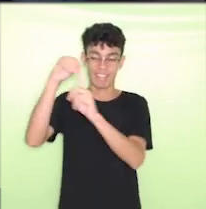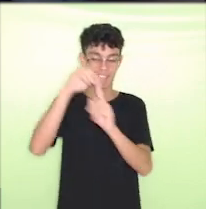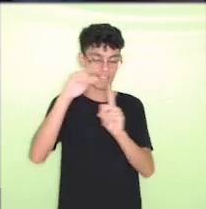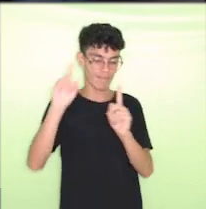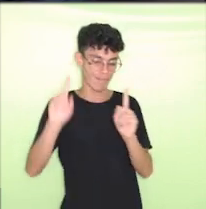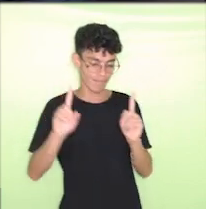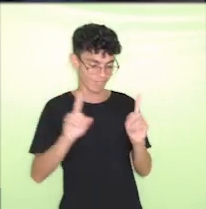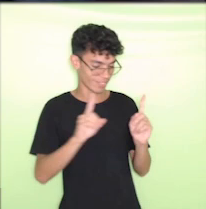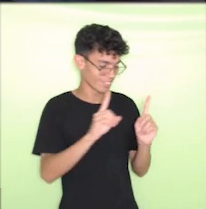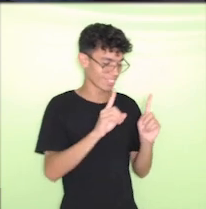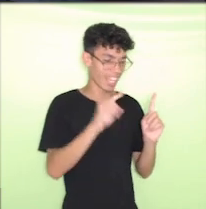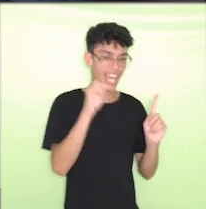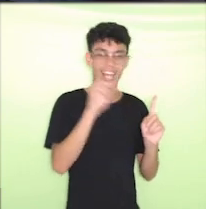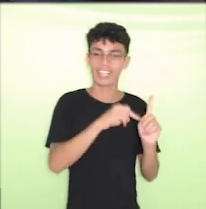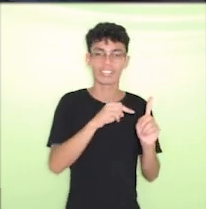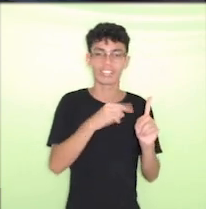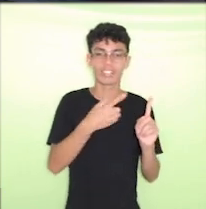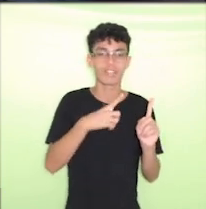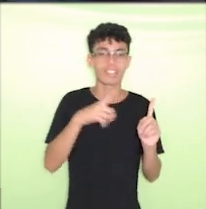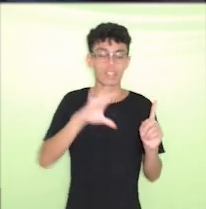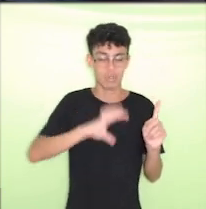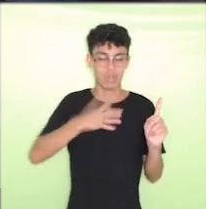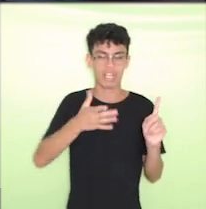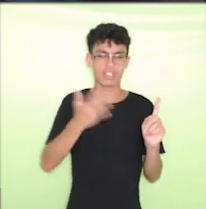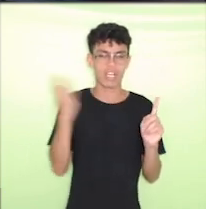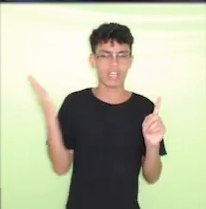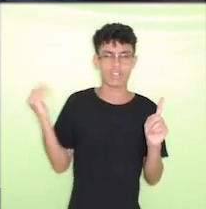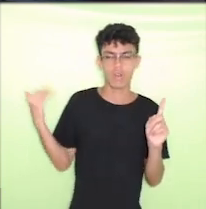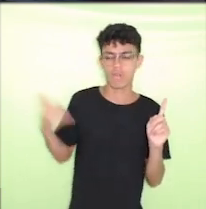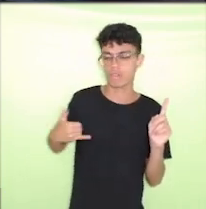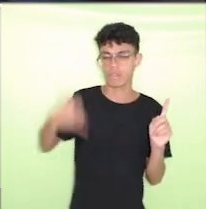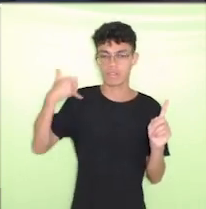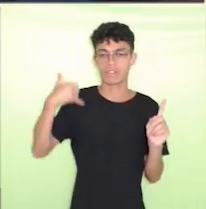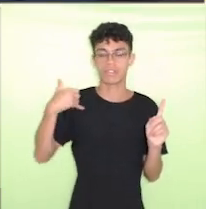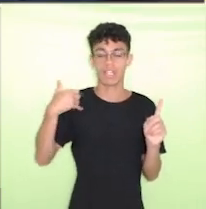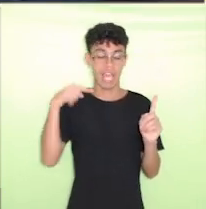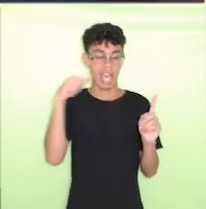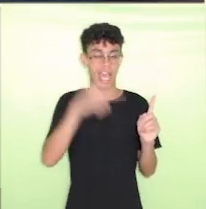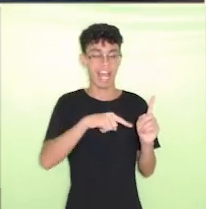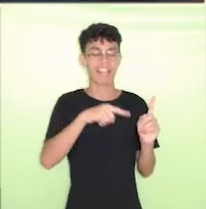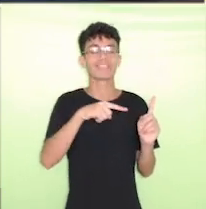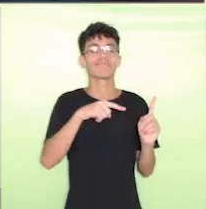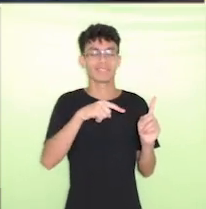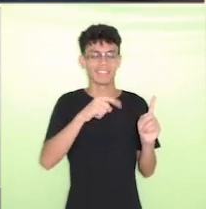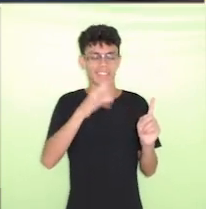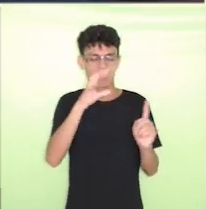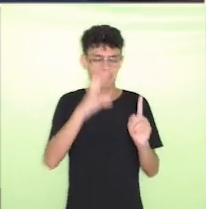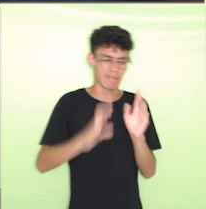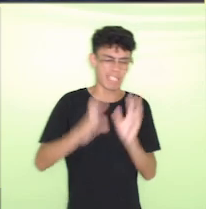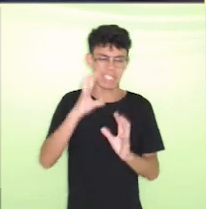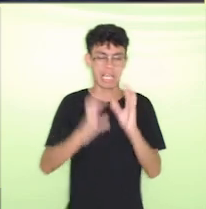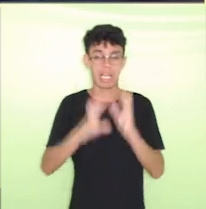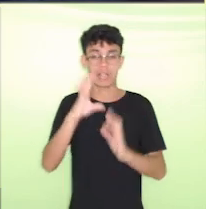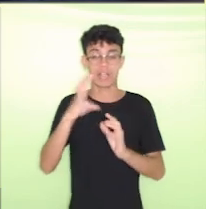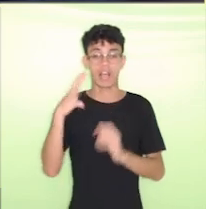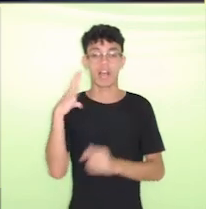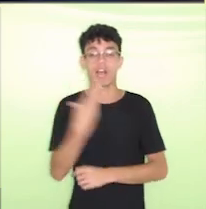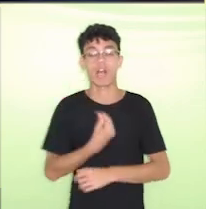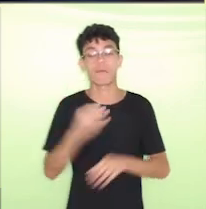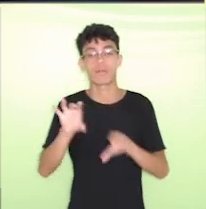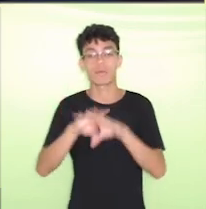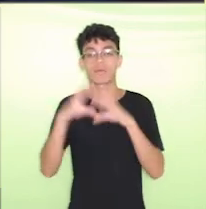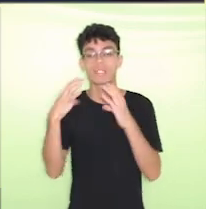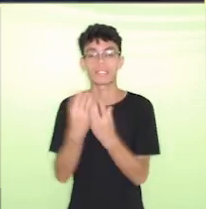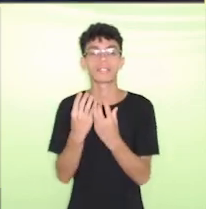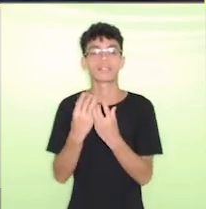não terá a mesma iniciativa. É jovem, tem orgulho. Ela vai criar conflitos na alma de nossa